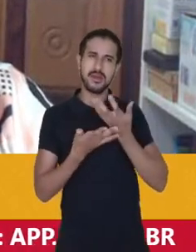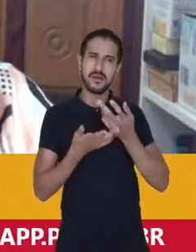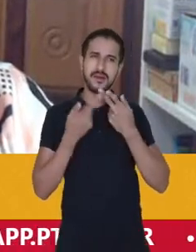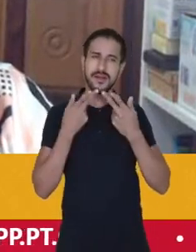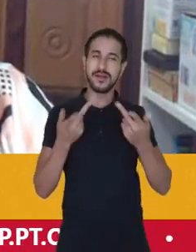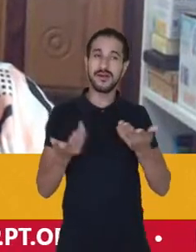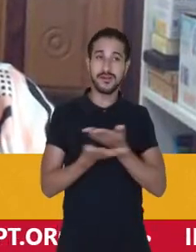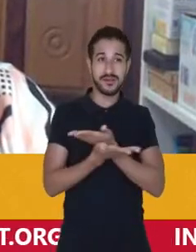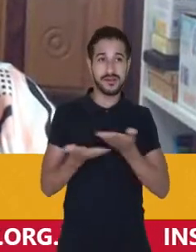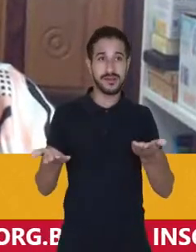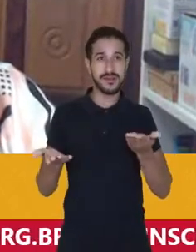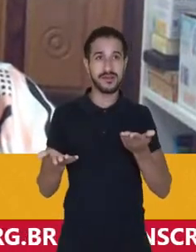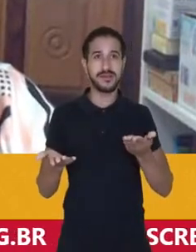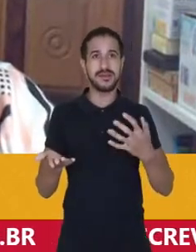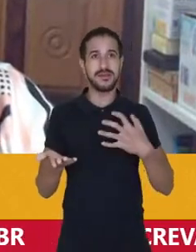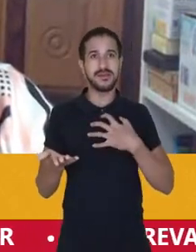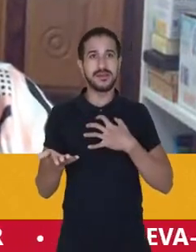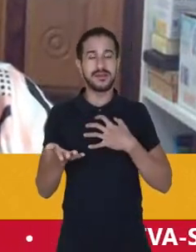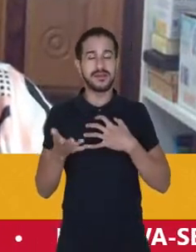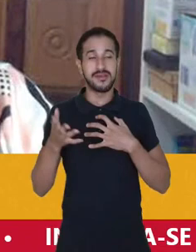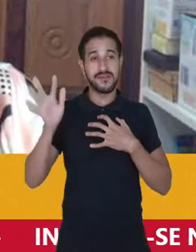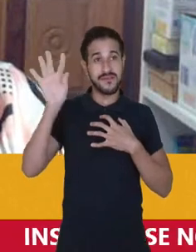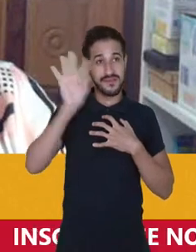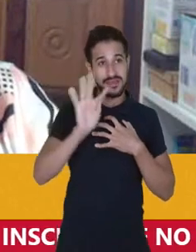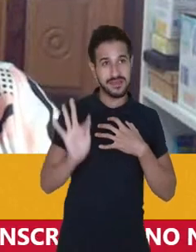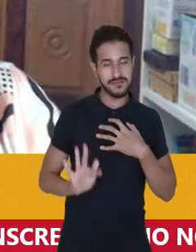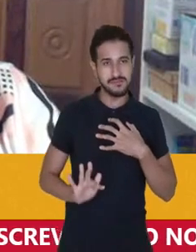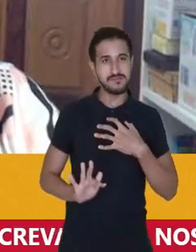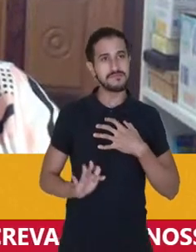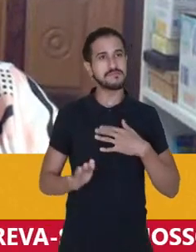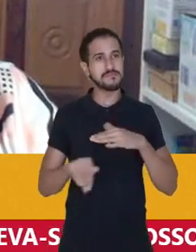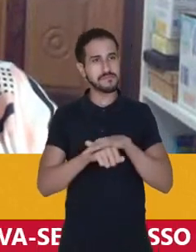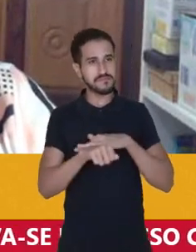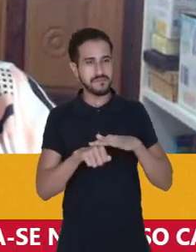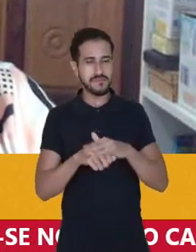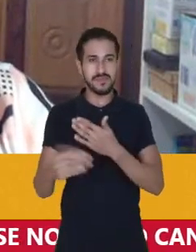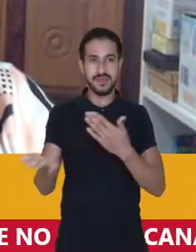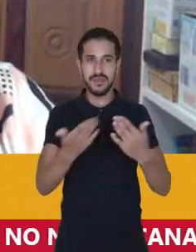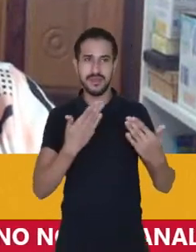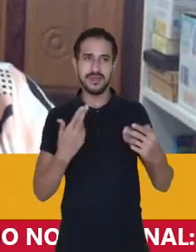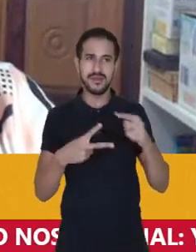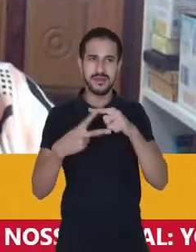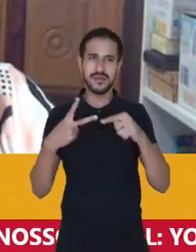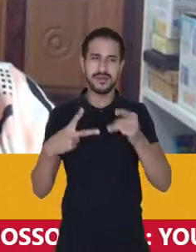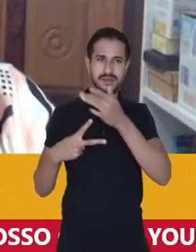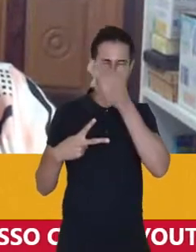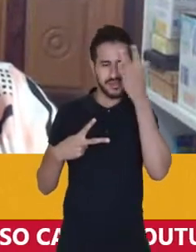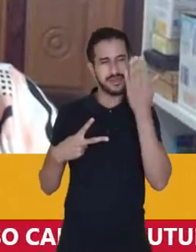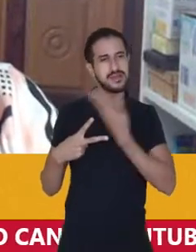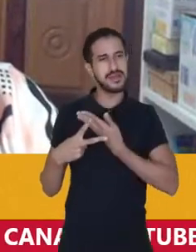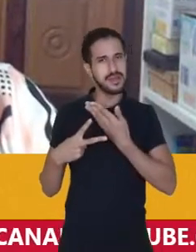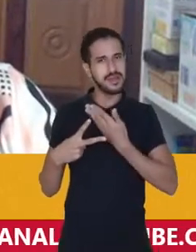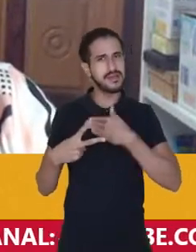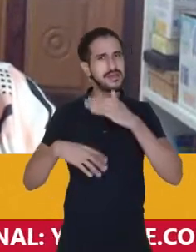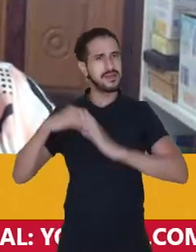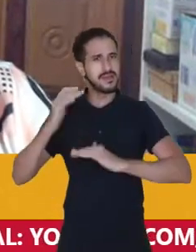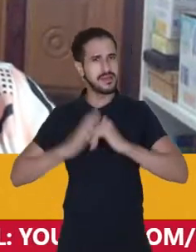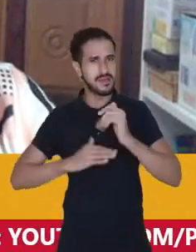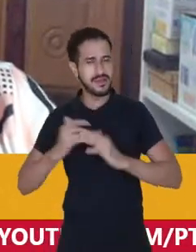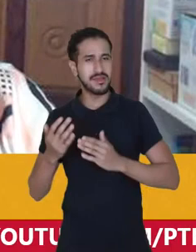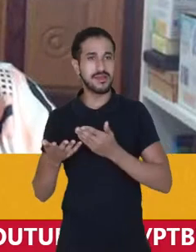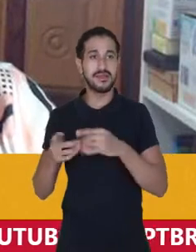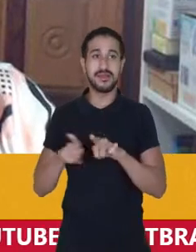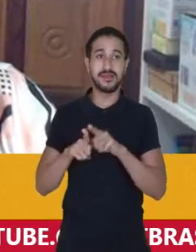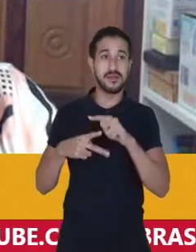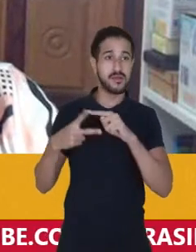para as pessoas que eu estou me sentindo muito feliz de conversar com esses dois colegas profissionais, que